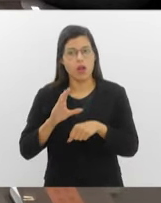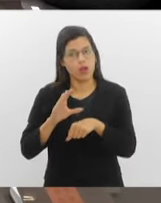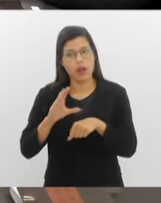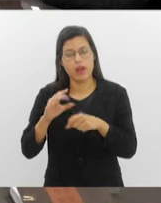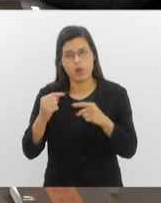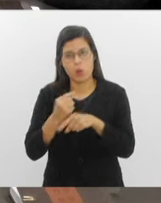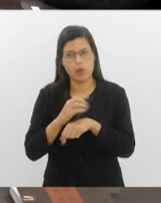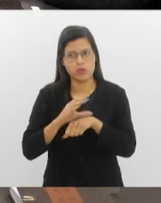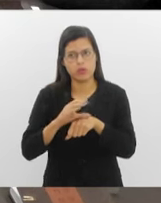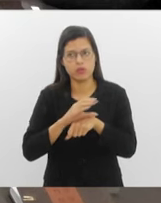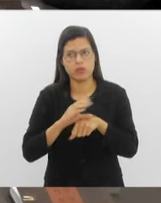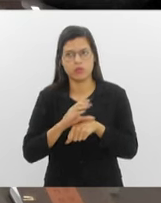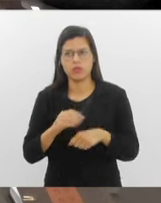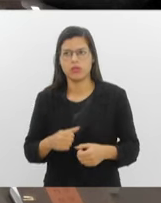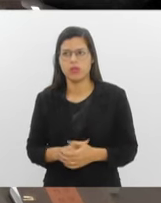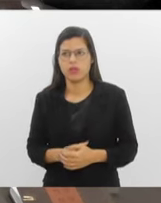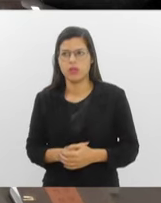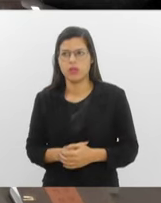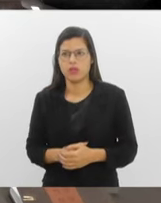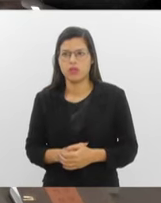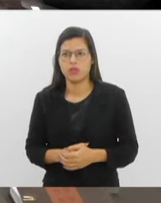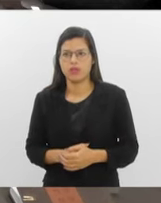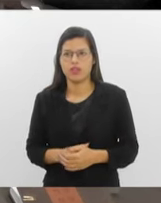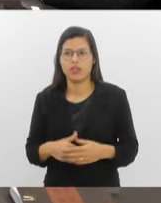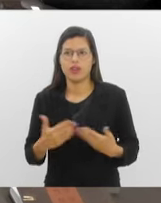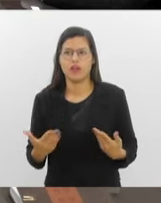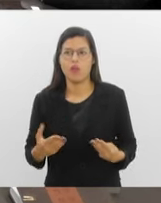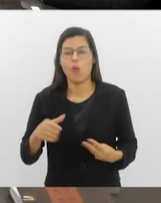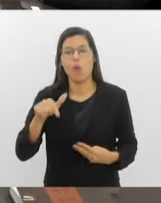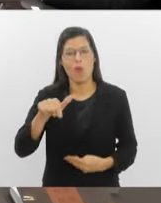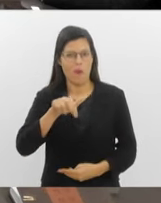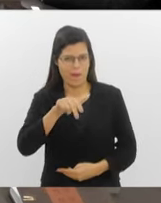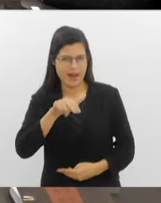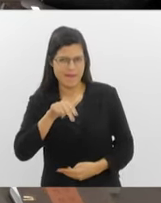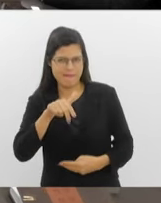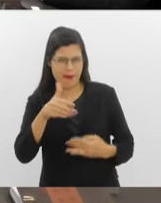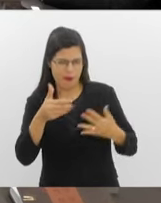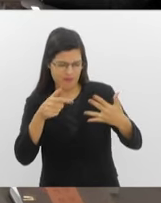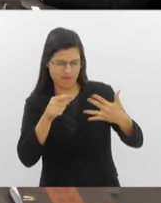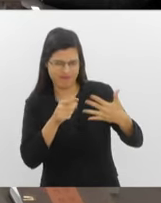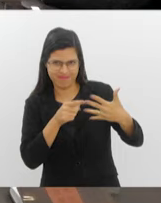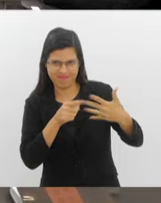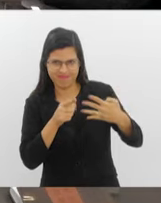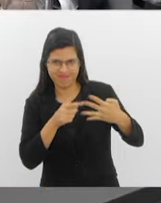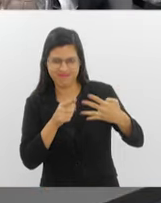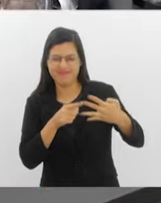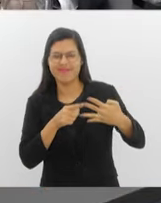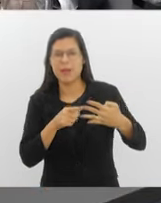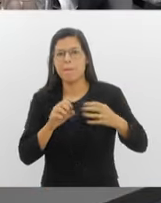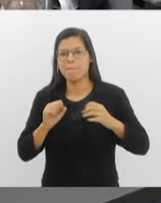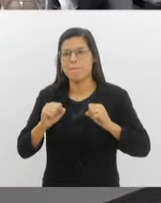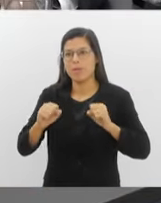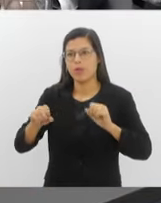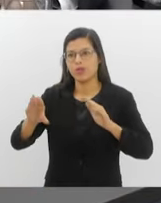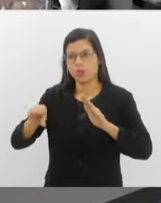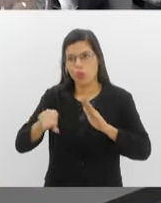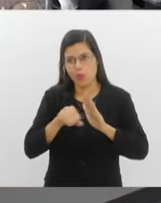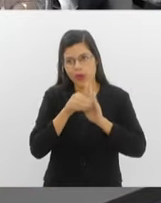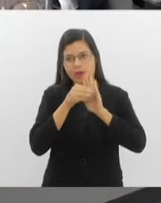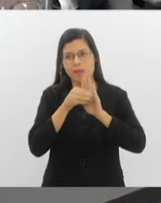irmão do meio, presidente, hoje? O irmão do meio pode colocar por emenda a etapa do